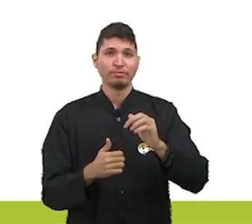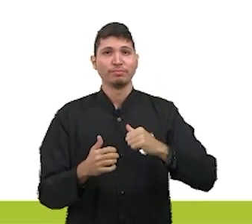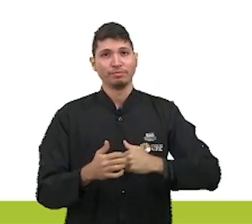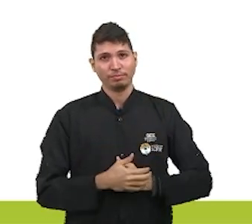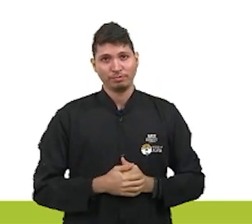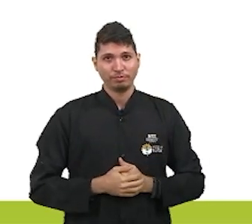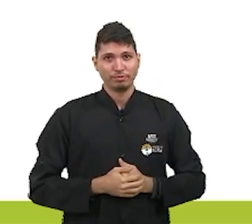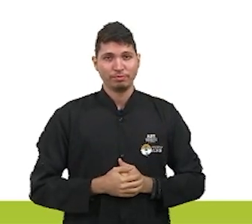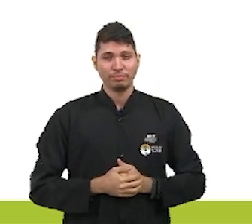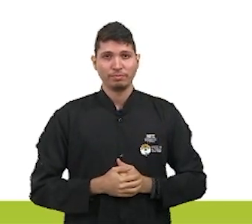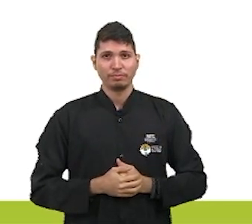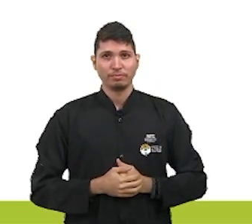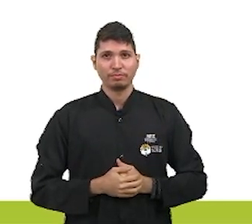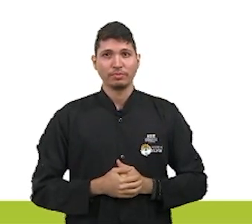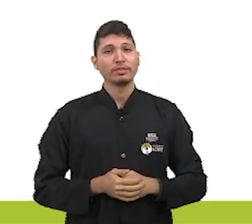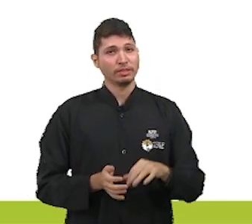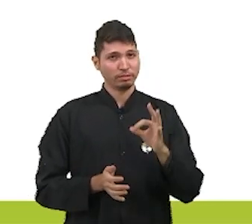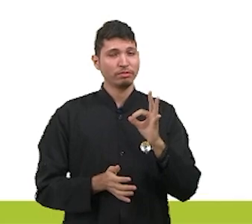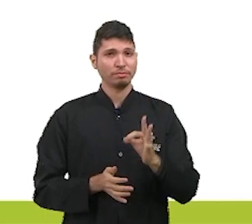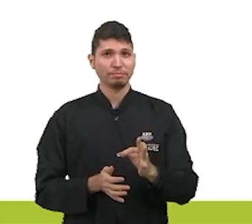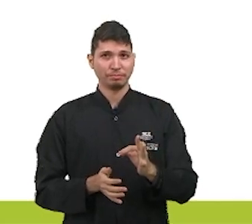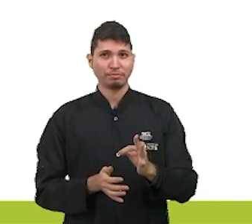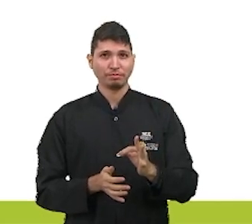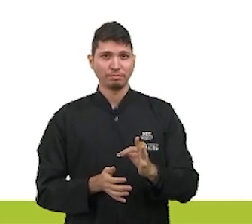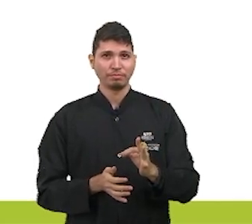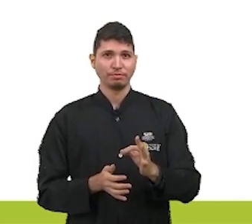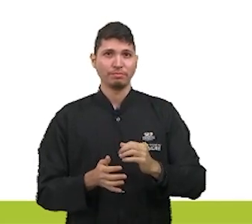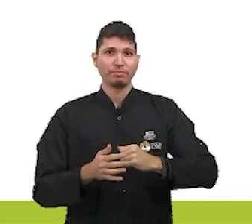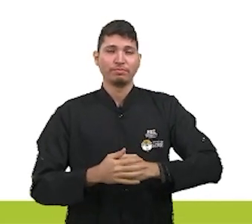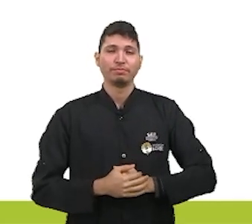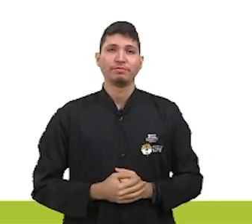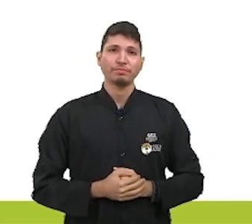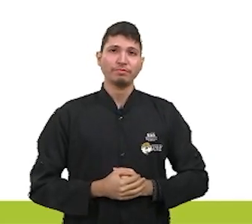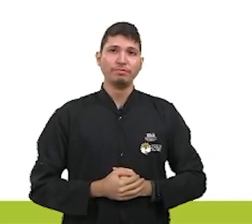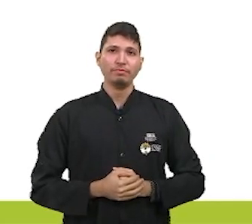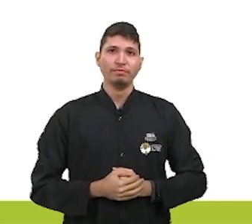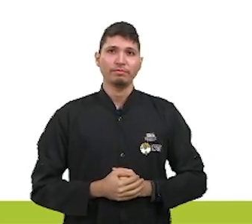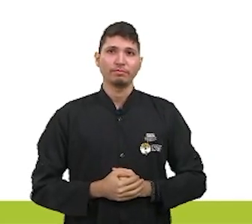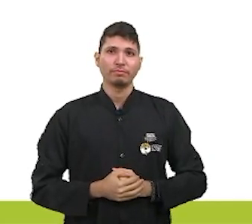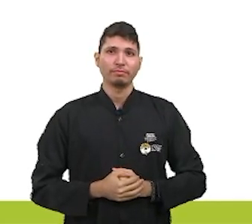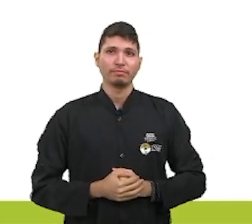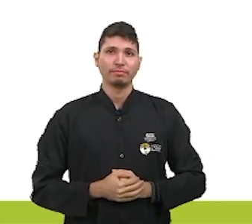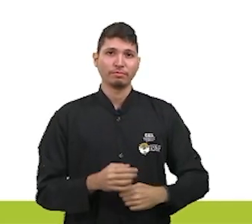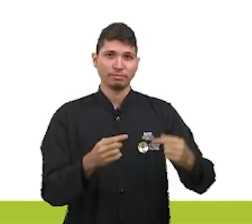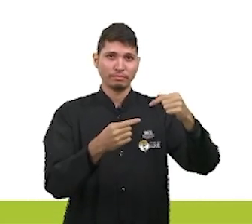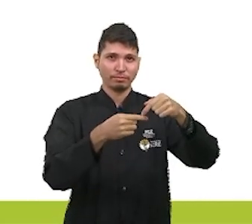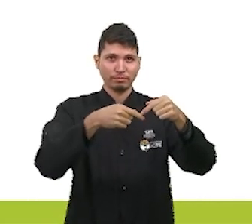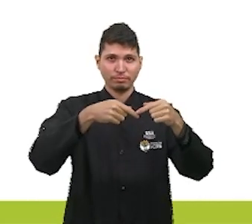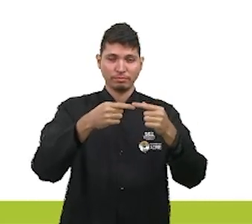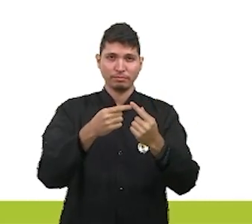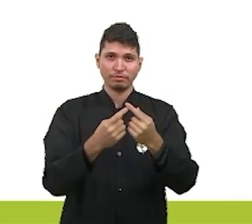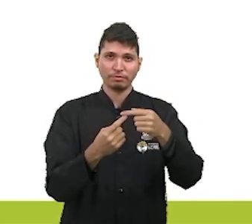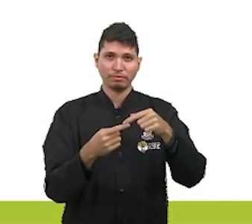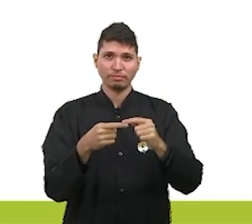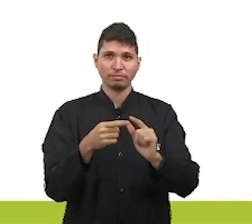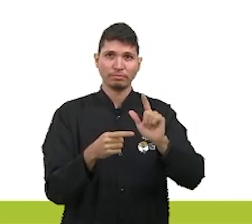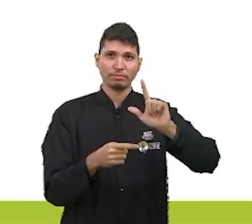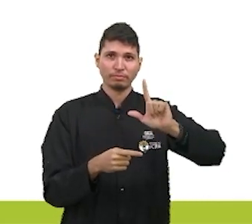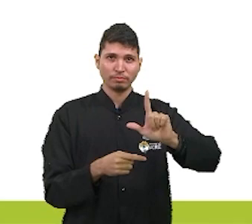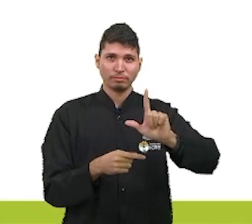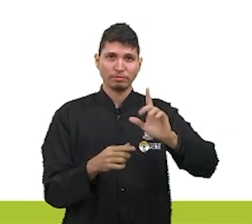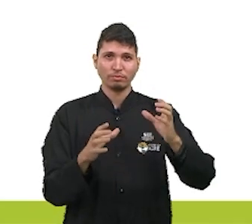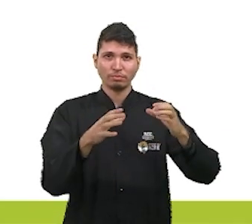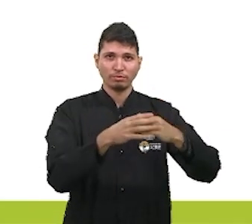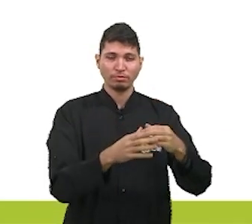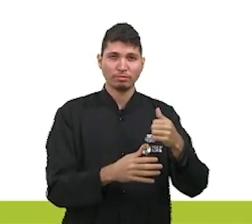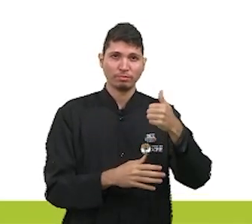Então, essa primeira parte da questão está correta. Vamos analisar a segunda parte. A ligação entre L, que está aqui no grupo